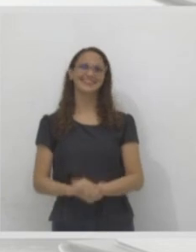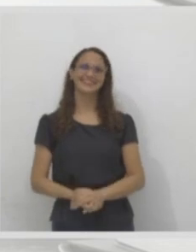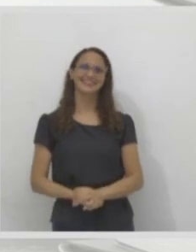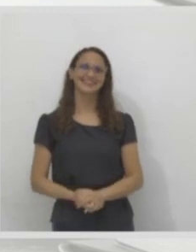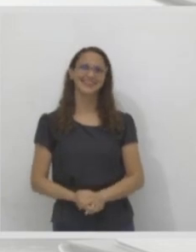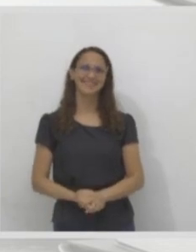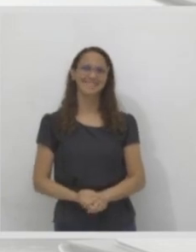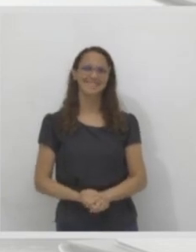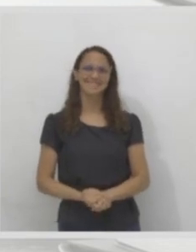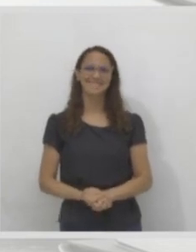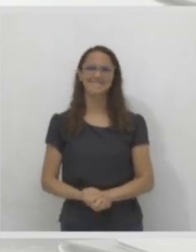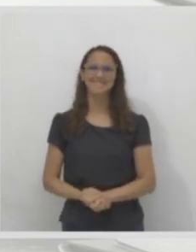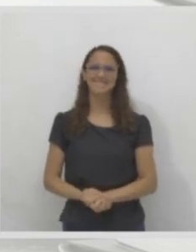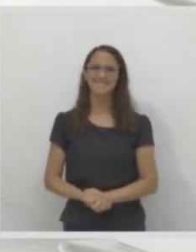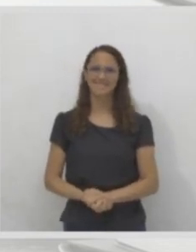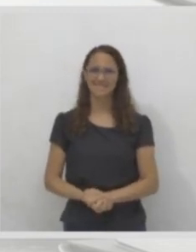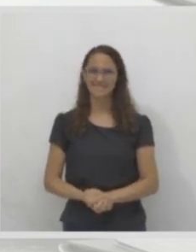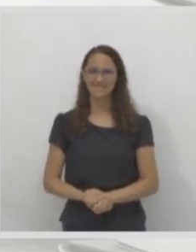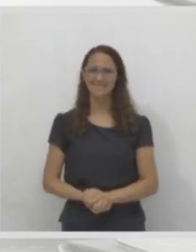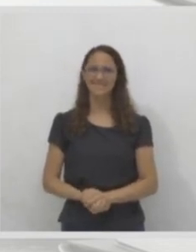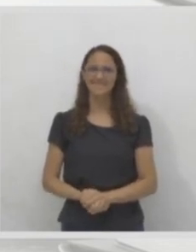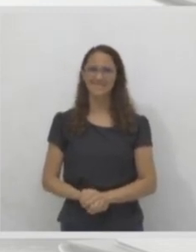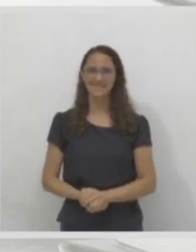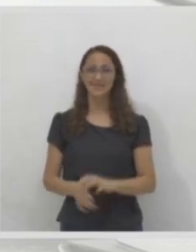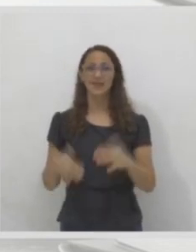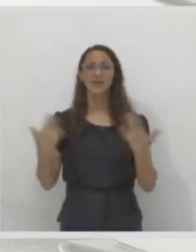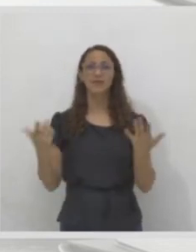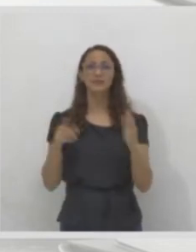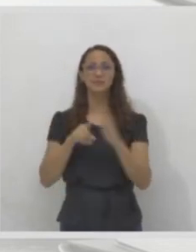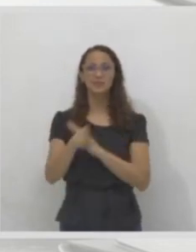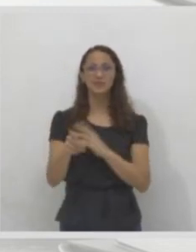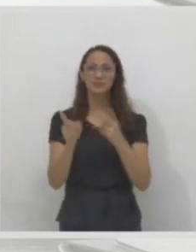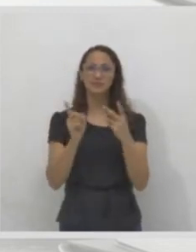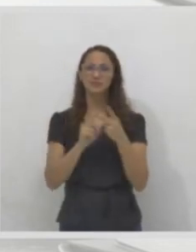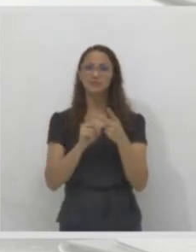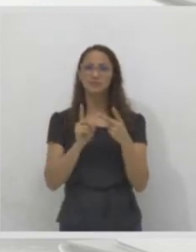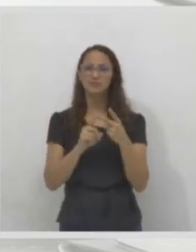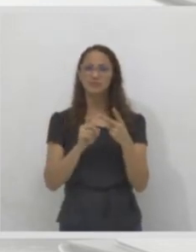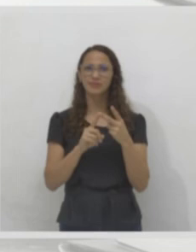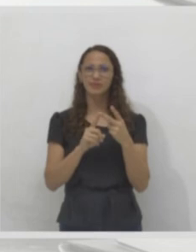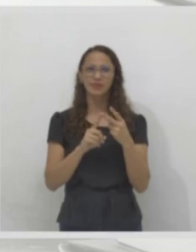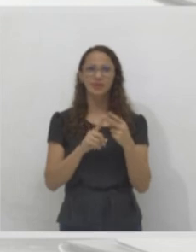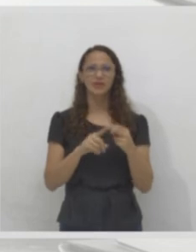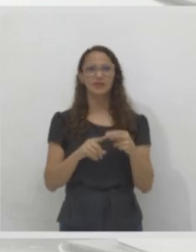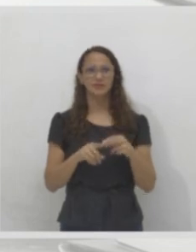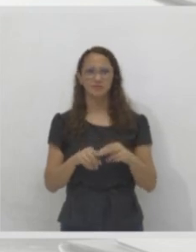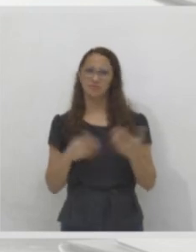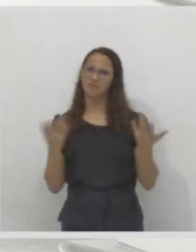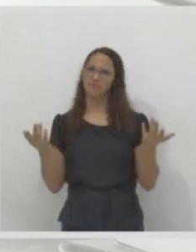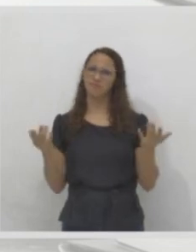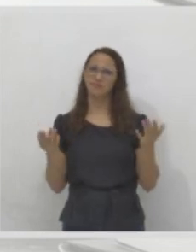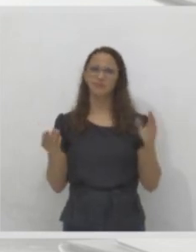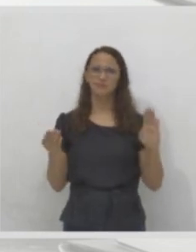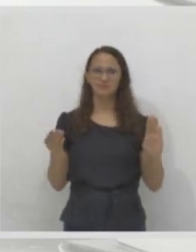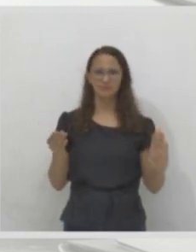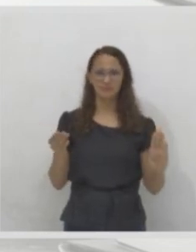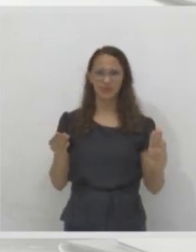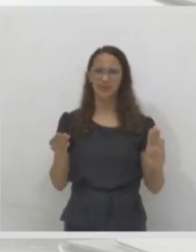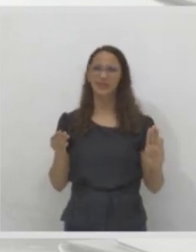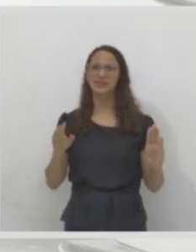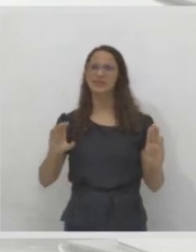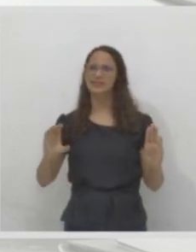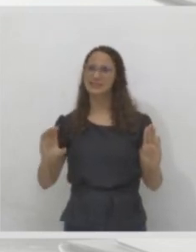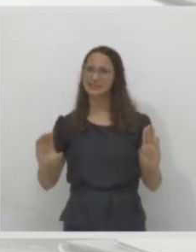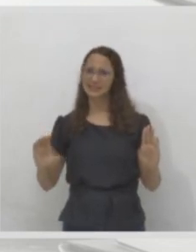A outra pergunta é: qual a medida de BC? Olhem, BC é